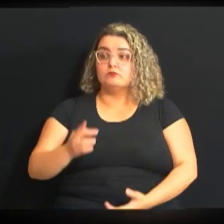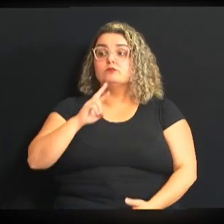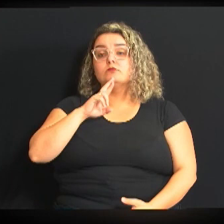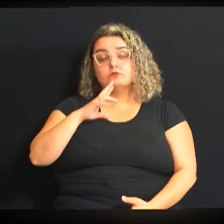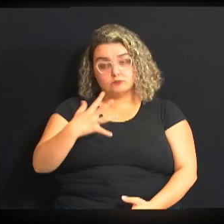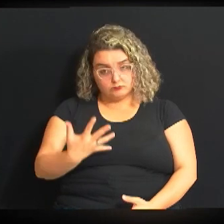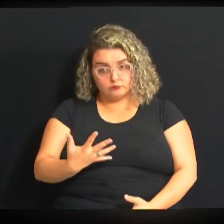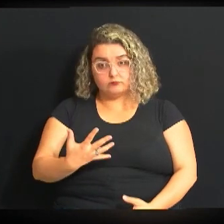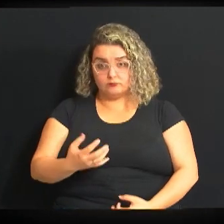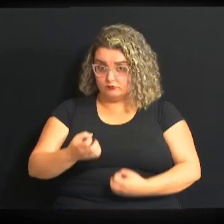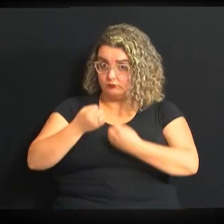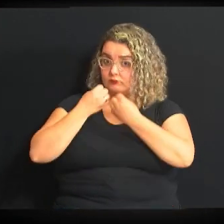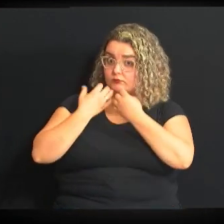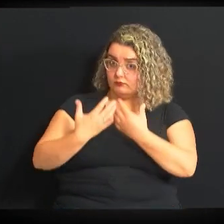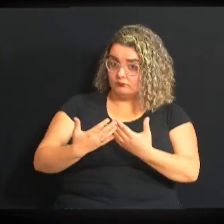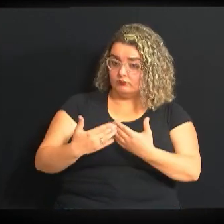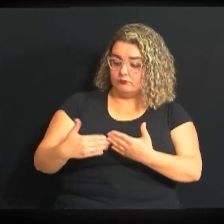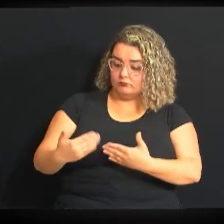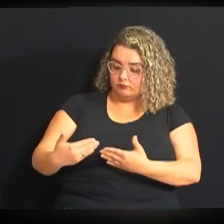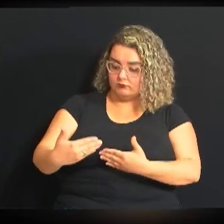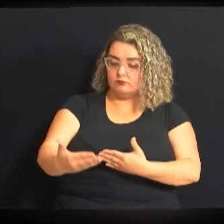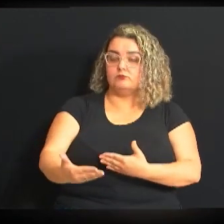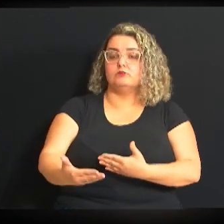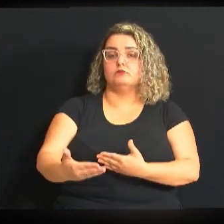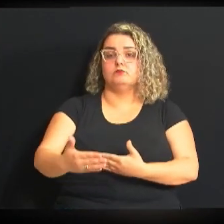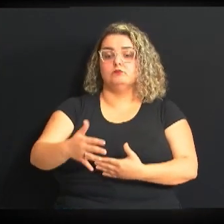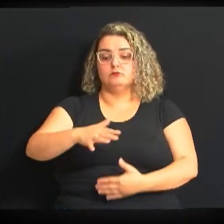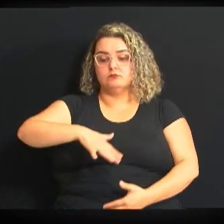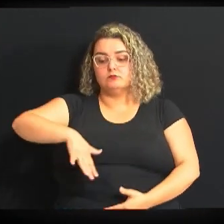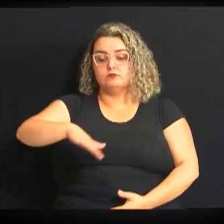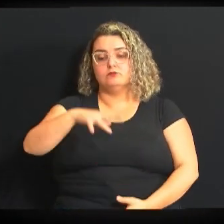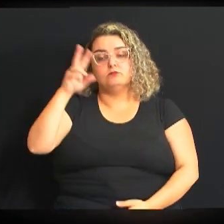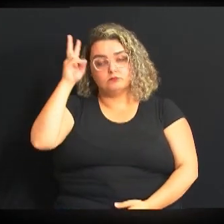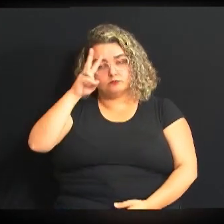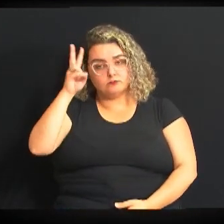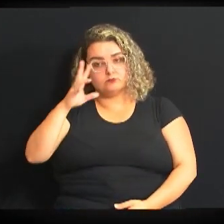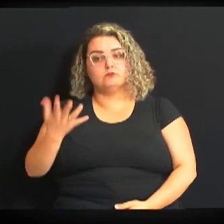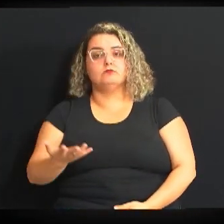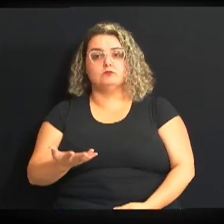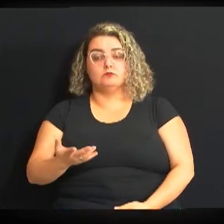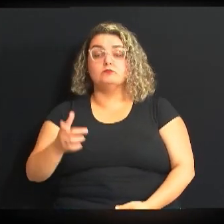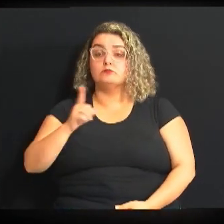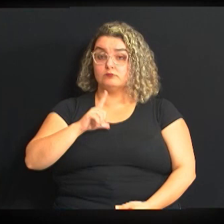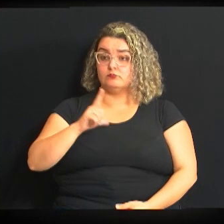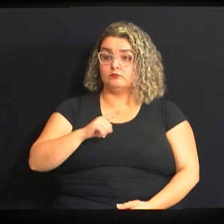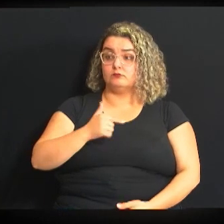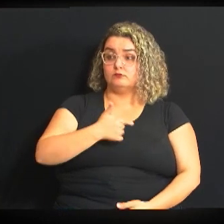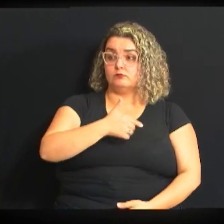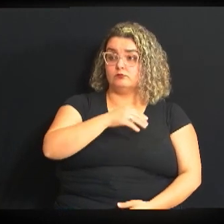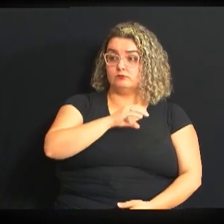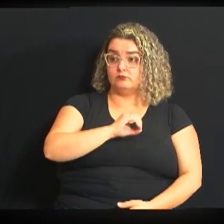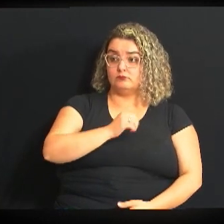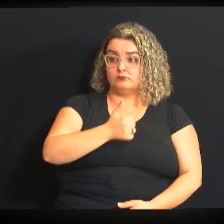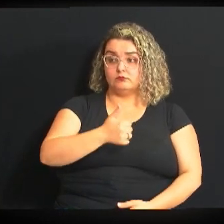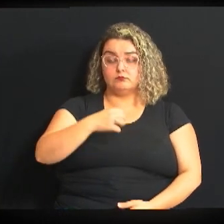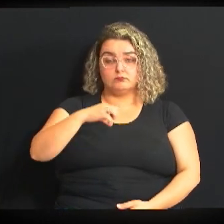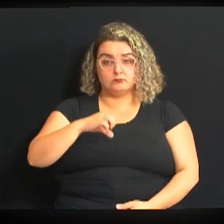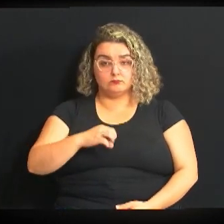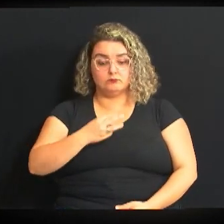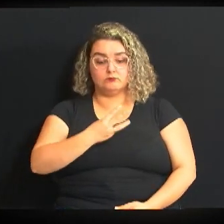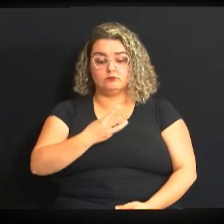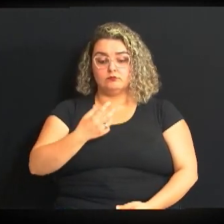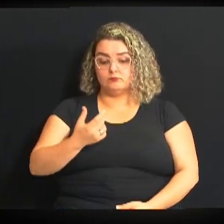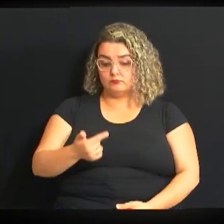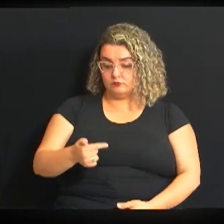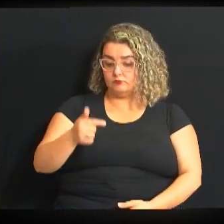muito bom diante da nossa série histórica, A gente teve aqui em 2019